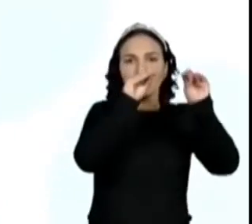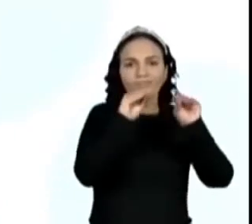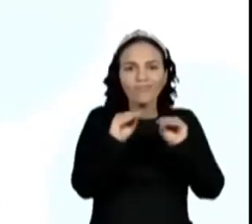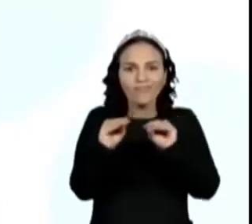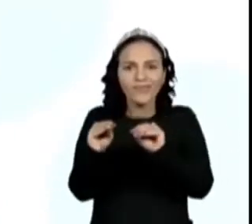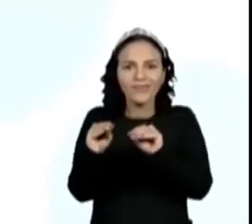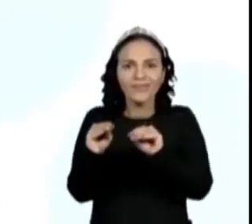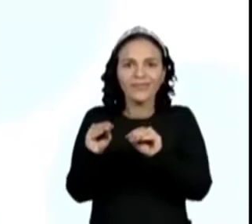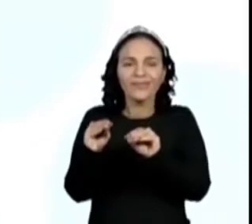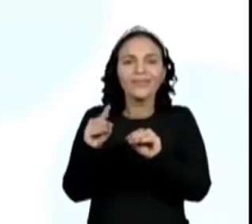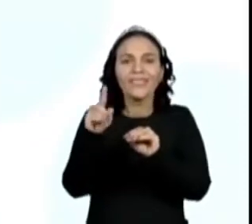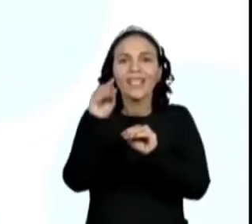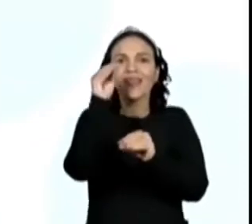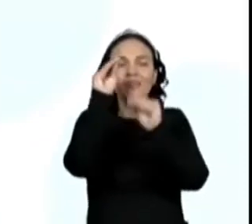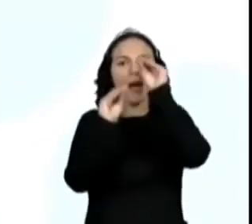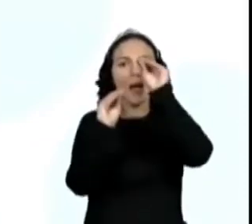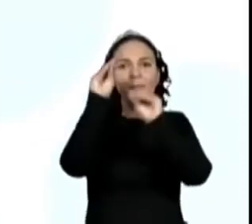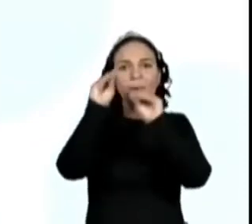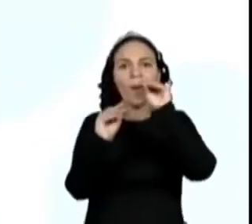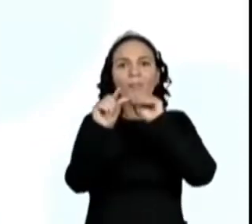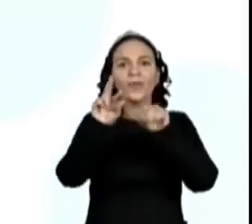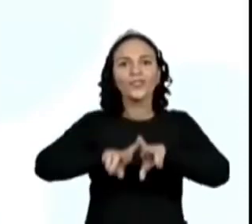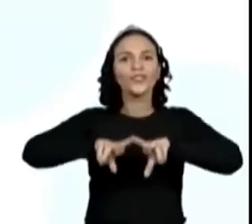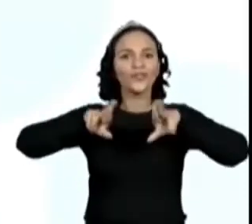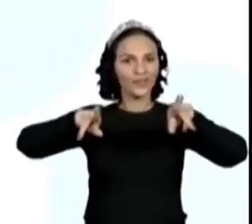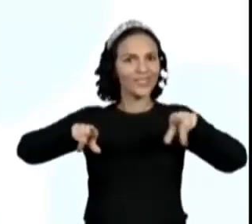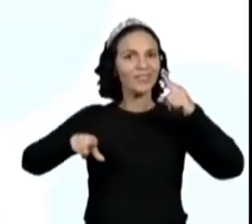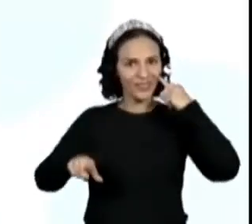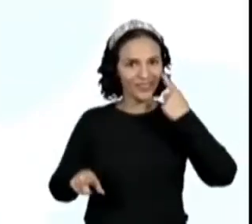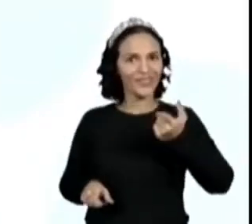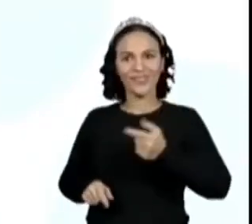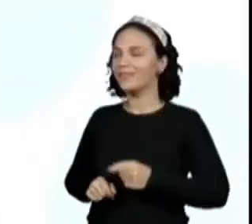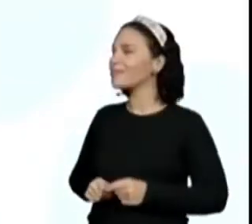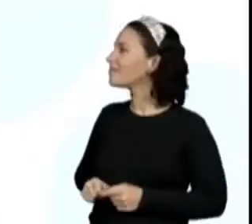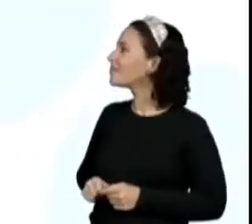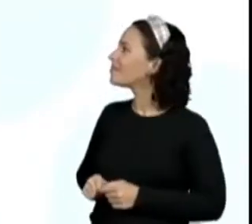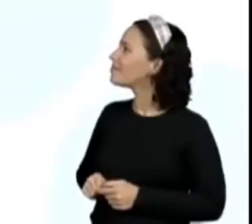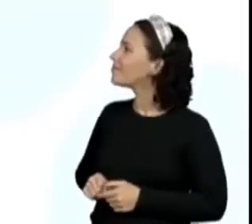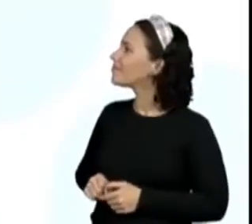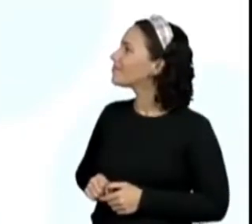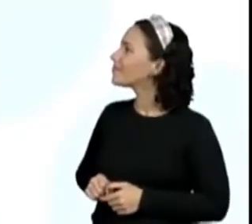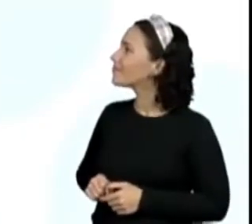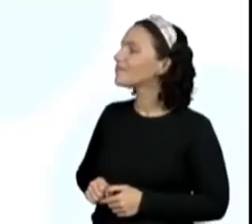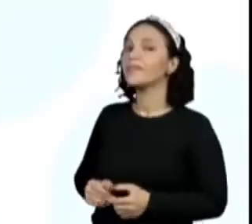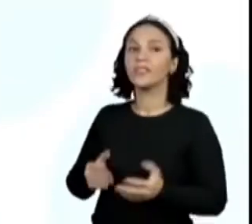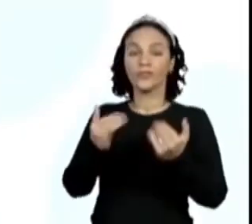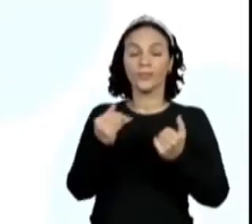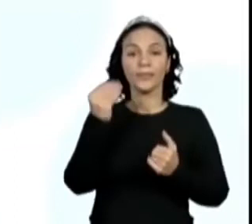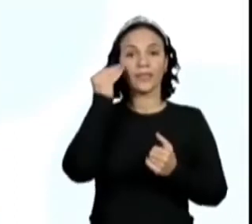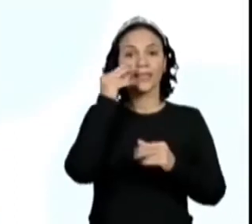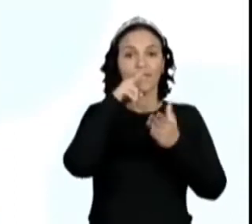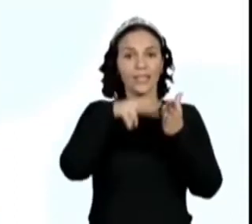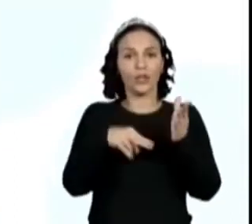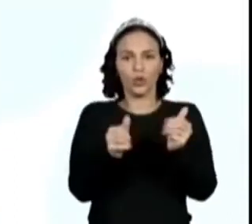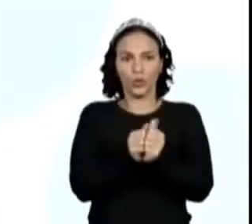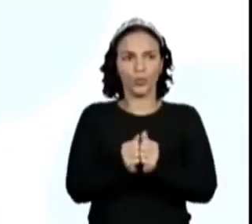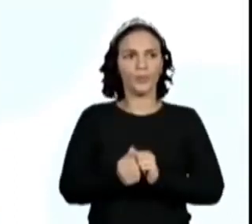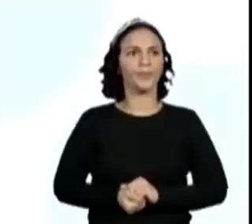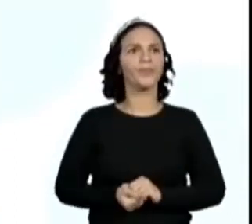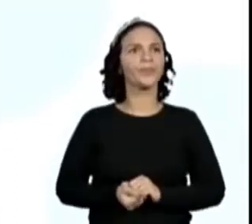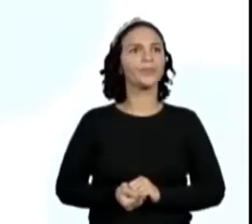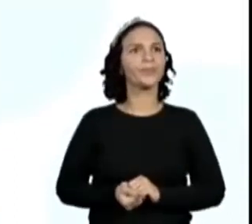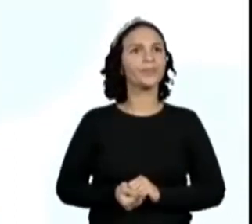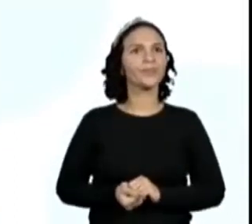baixo. E é uma versão diferente, é uma outra versão. Sim. Vamos tentar ler junto? Vamos, Pro. Então, ó.